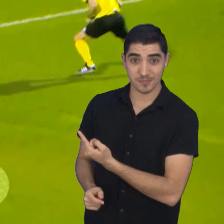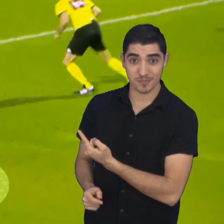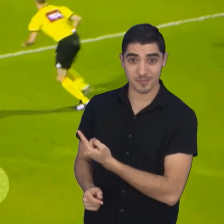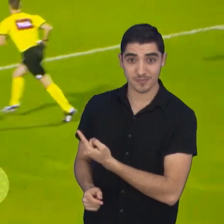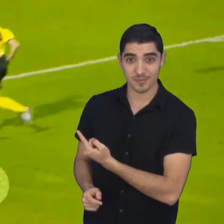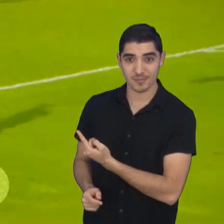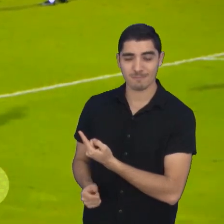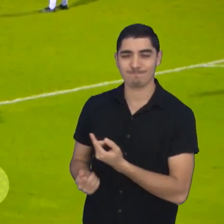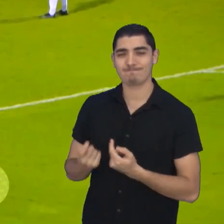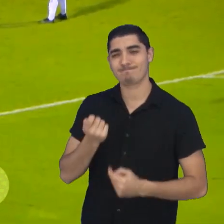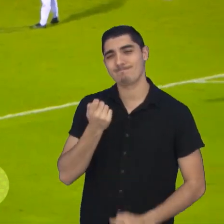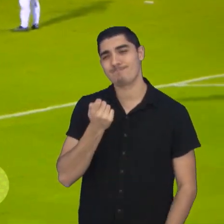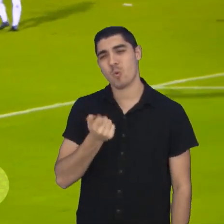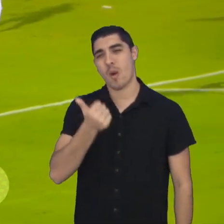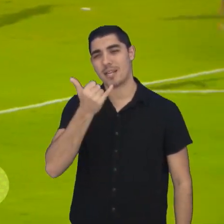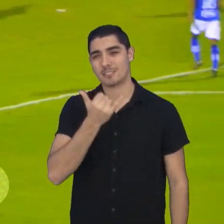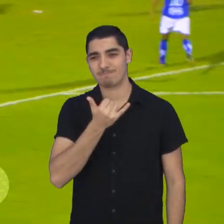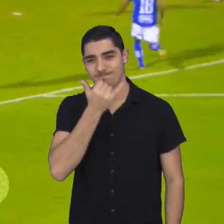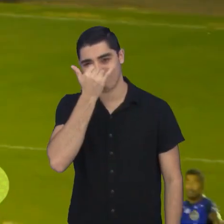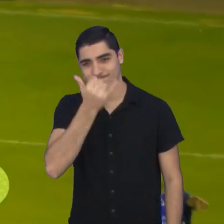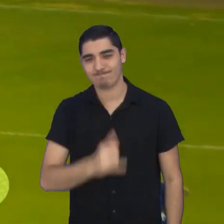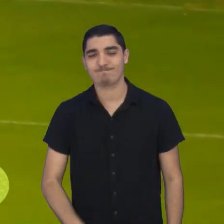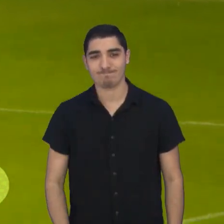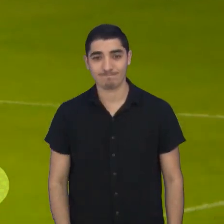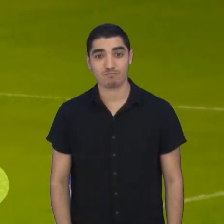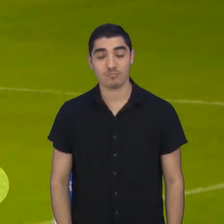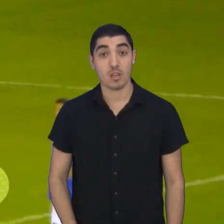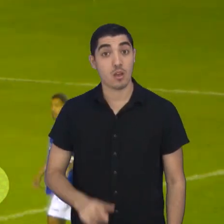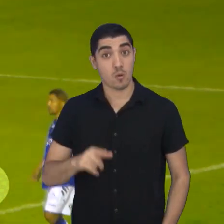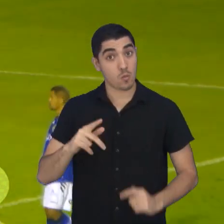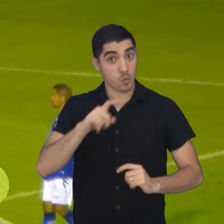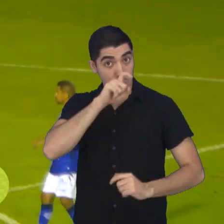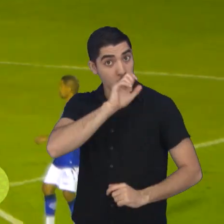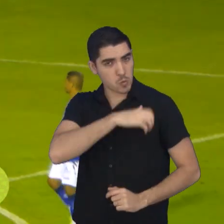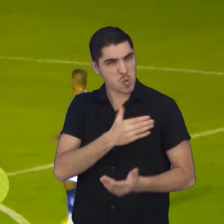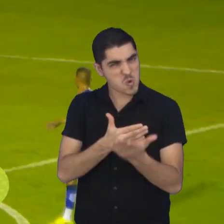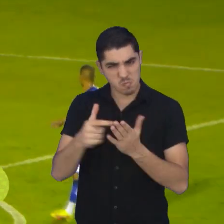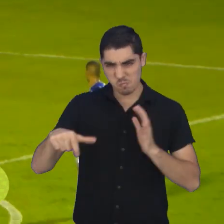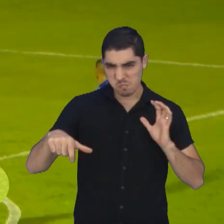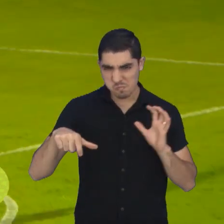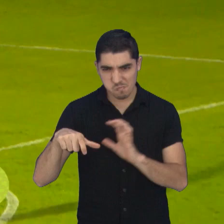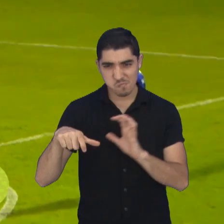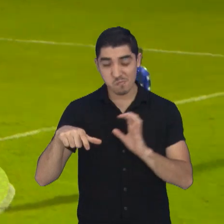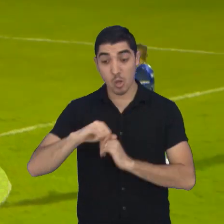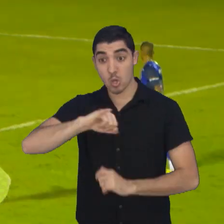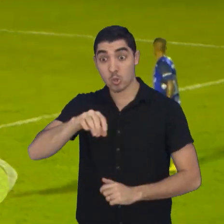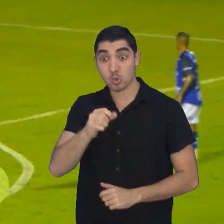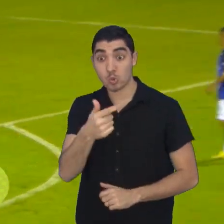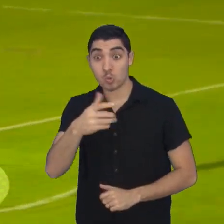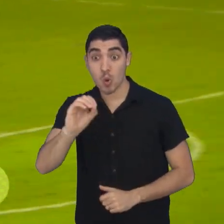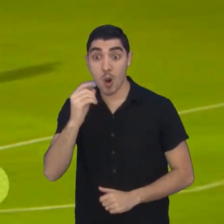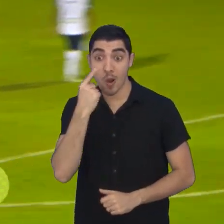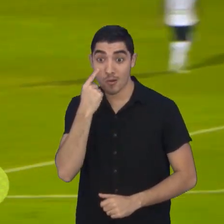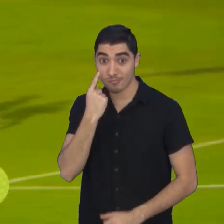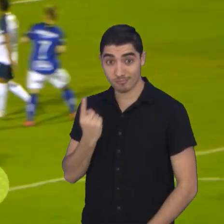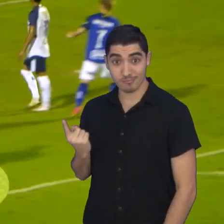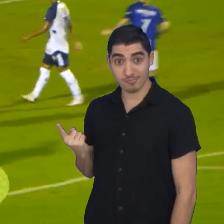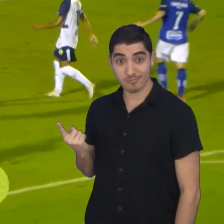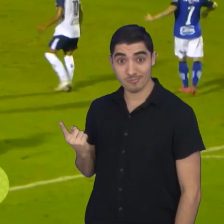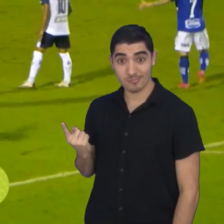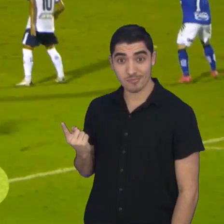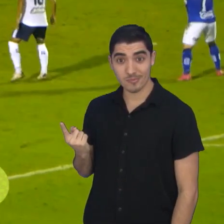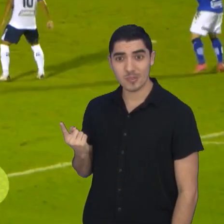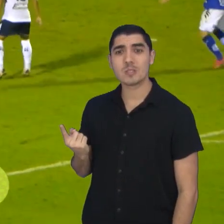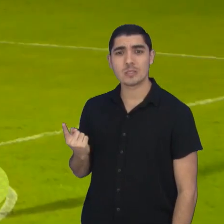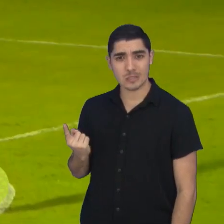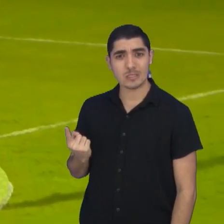furou na pequena área. O São José veio para cima e João Gabriel colocou com GPS na cabeça de